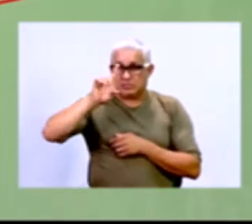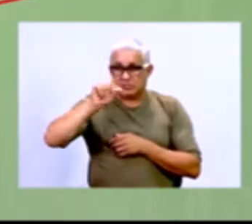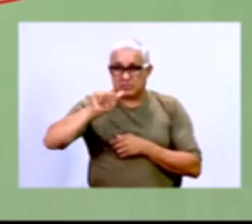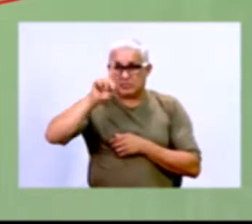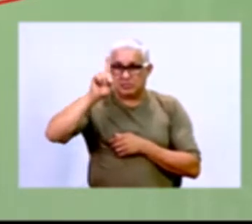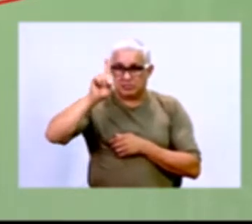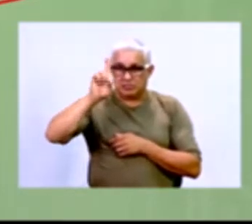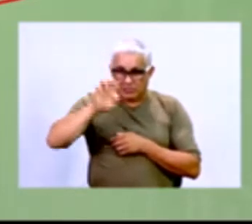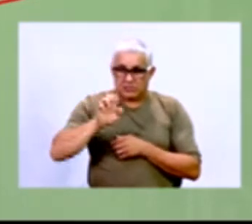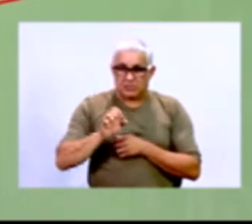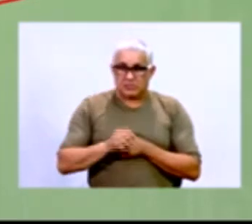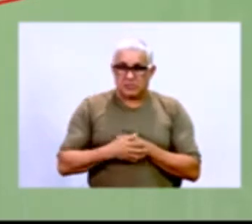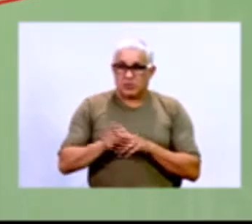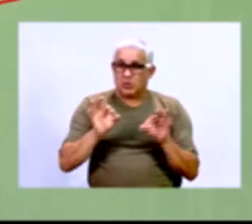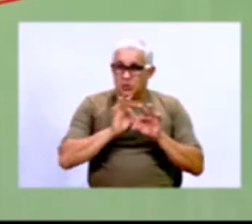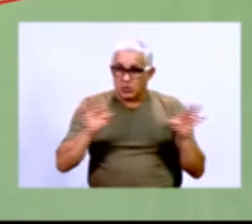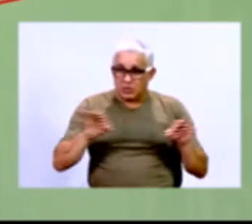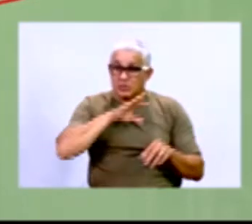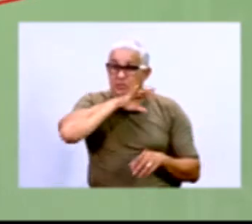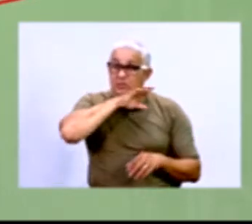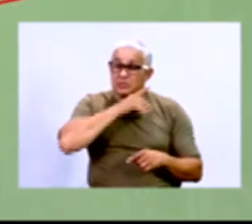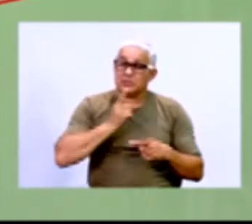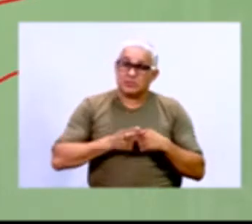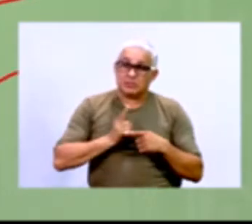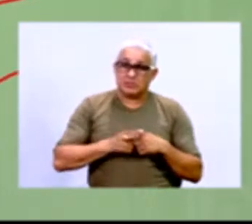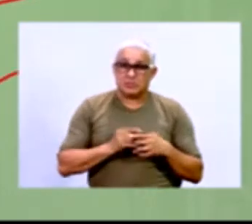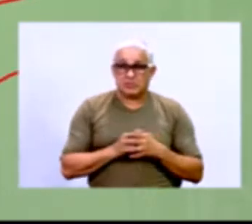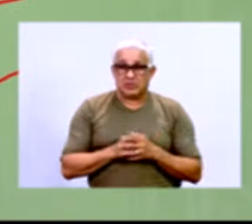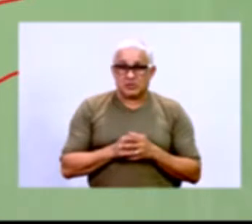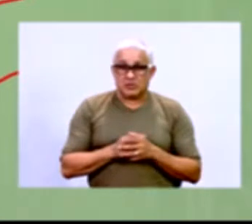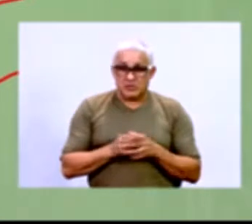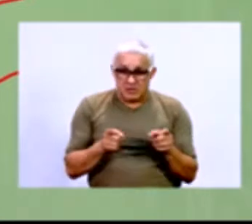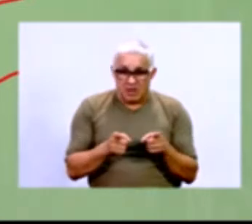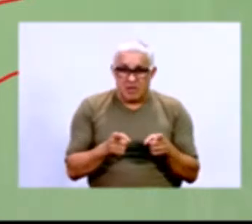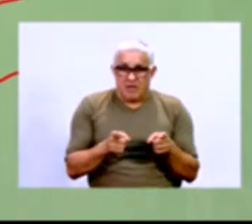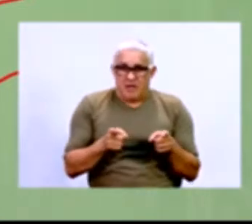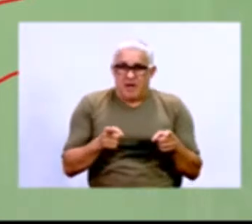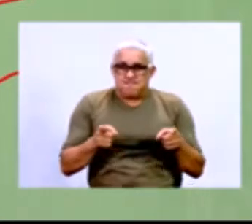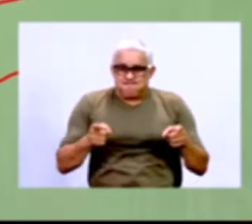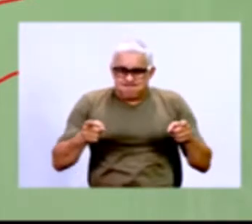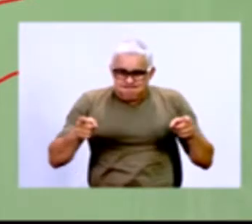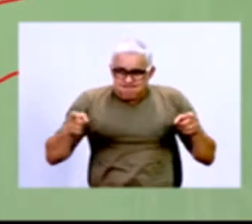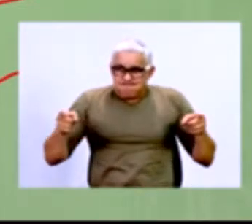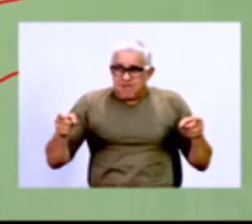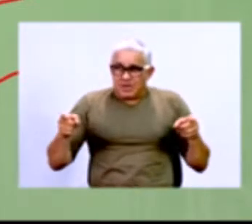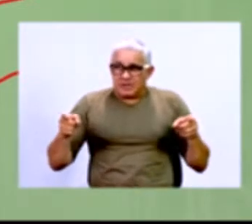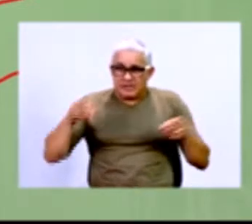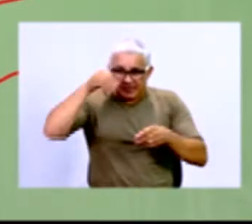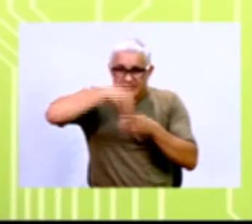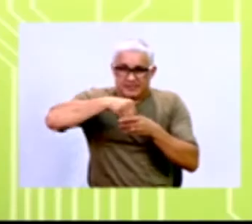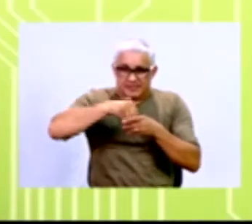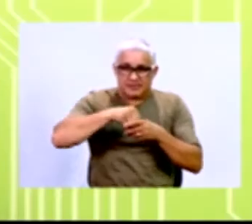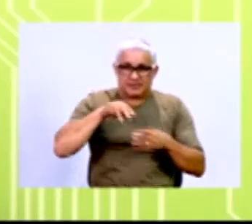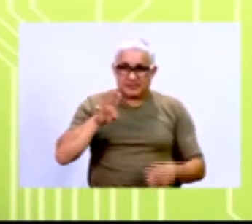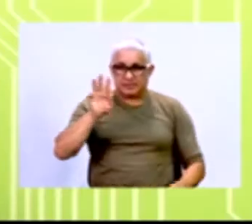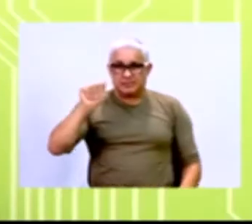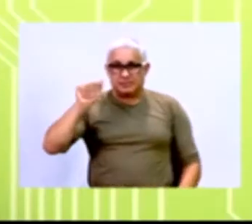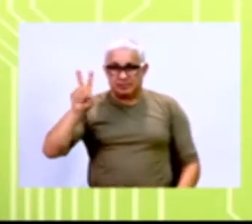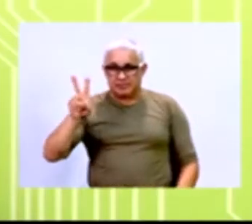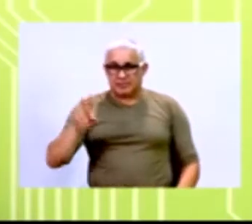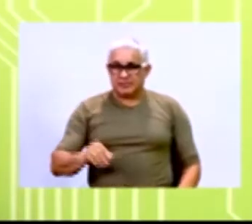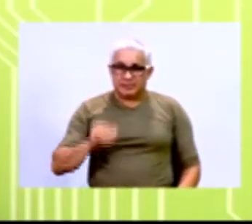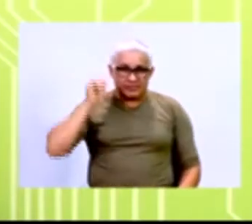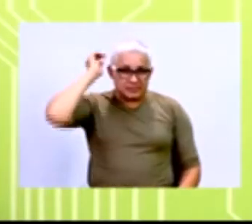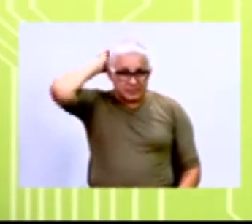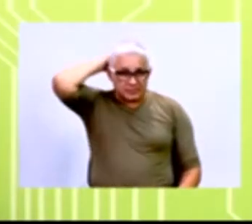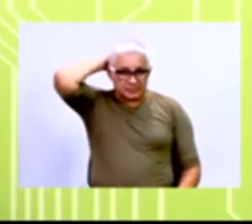máxima, e a desvantagem é que ele produz um tamanho de arquivo muito grande. Então, o WAV, que